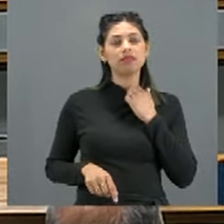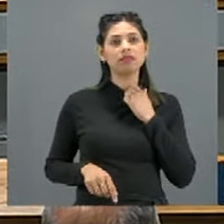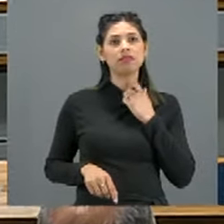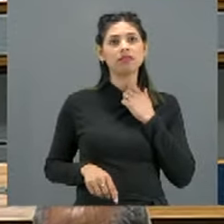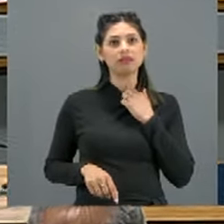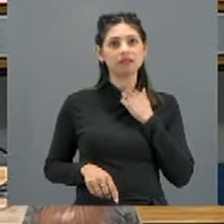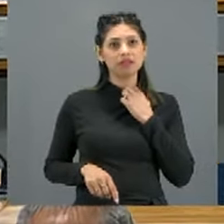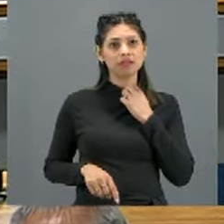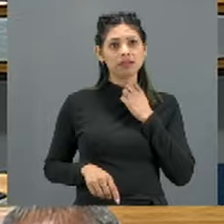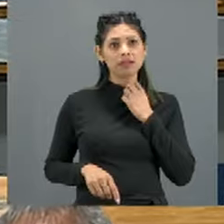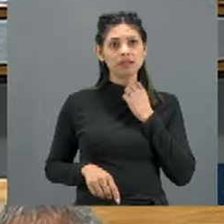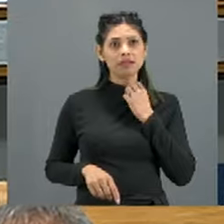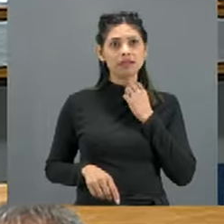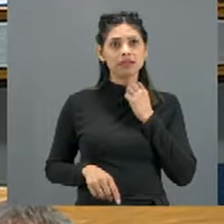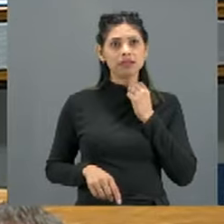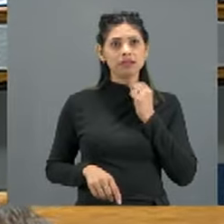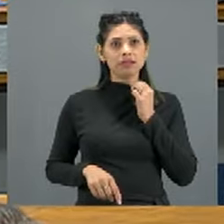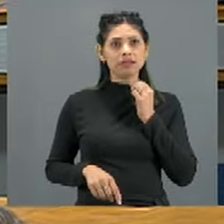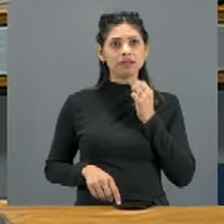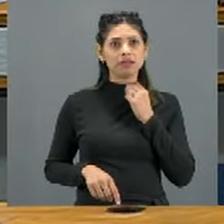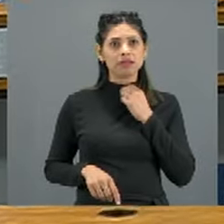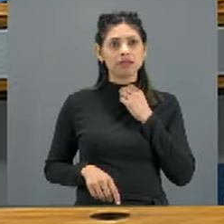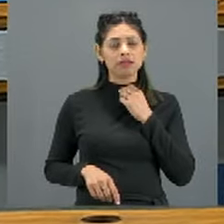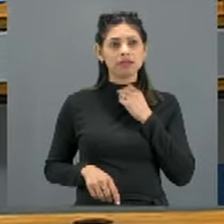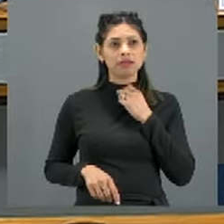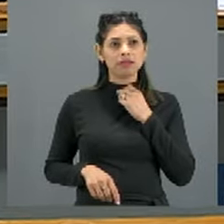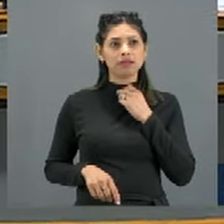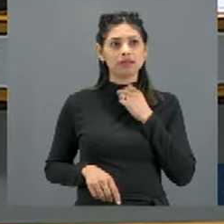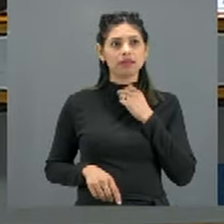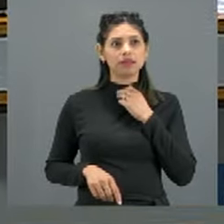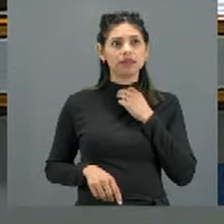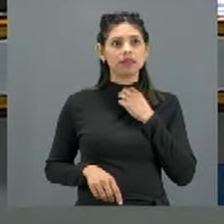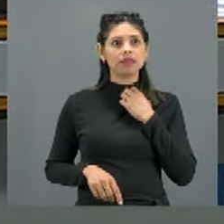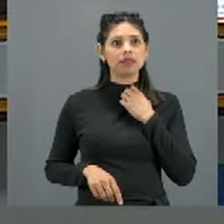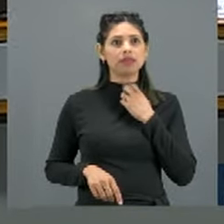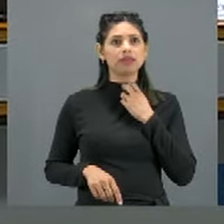Rawa Angwe, Ropte de Guanuni.